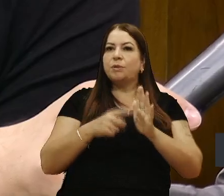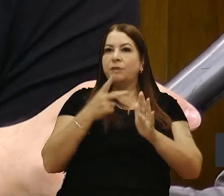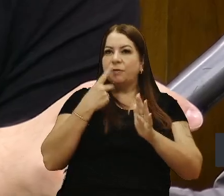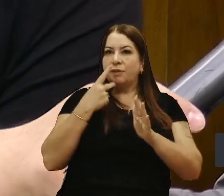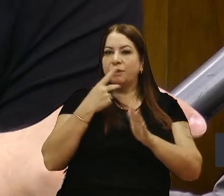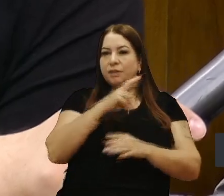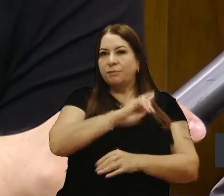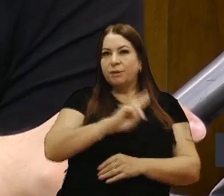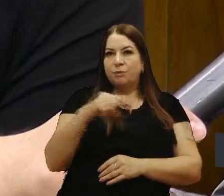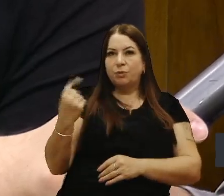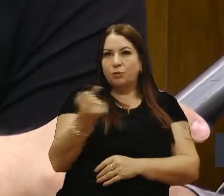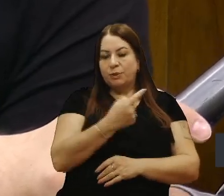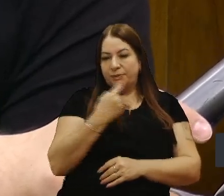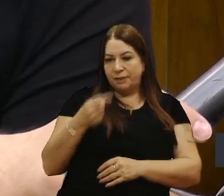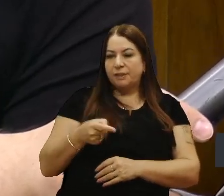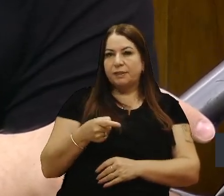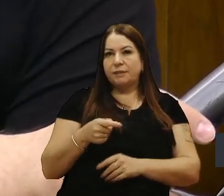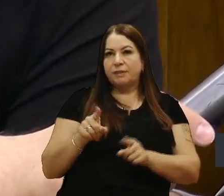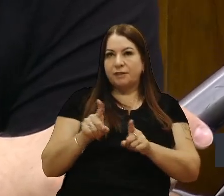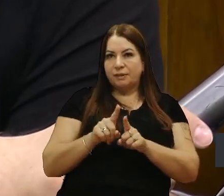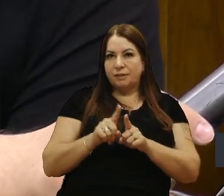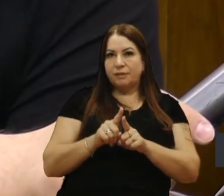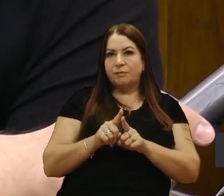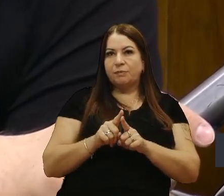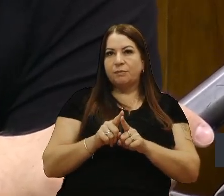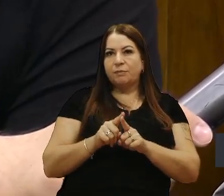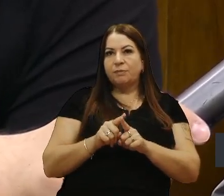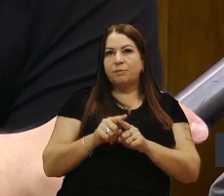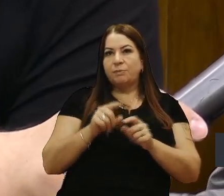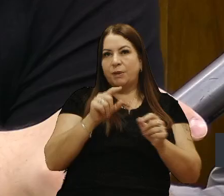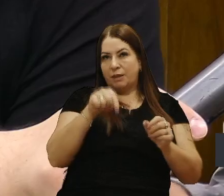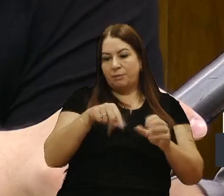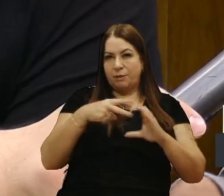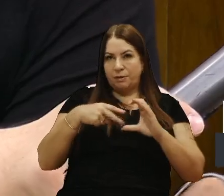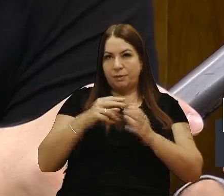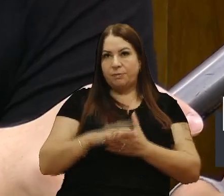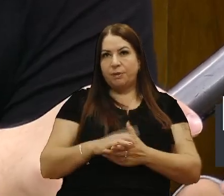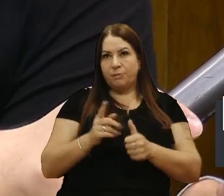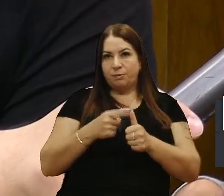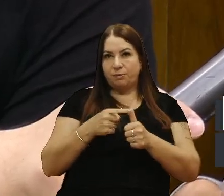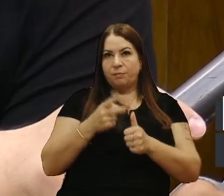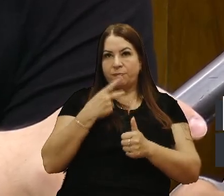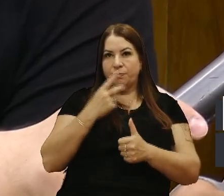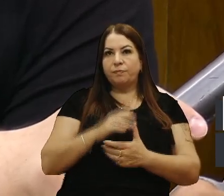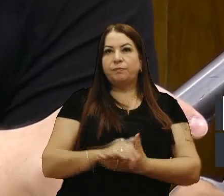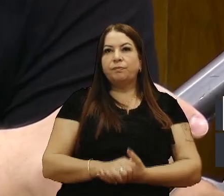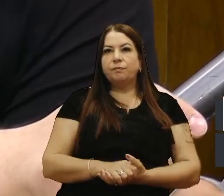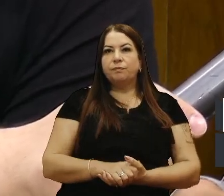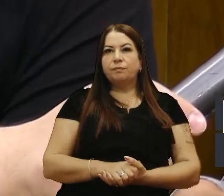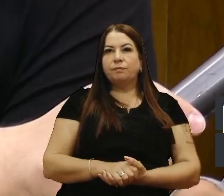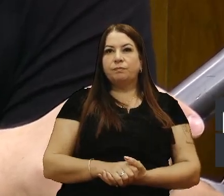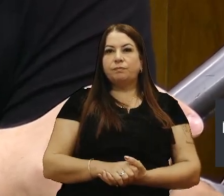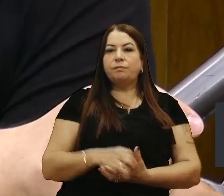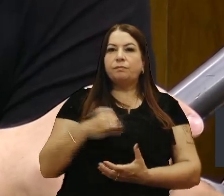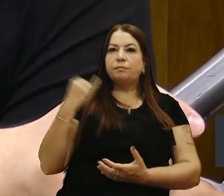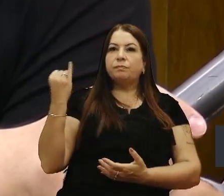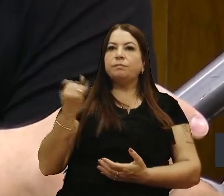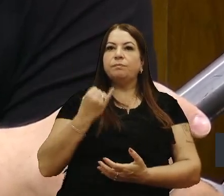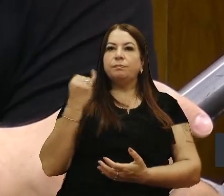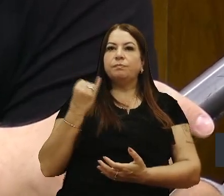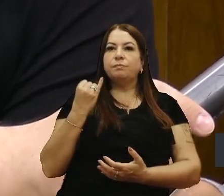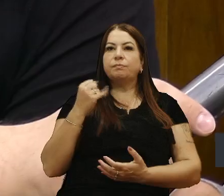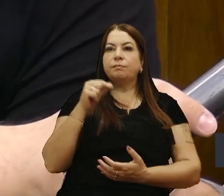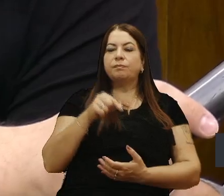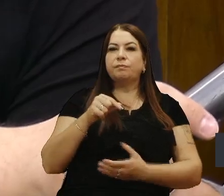palavra para todos vocês, inclusive o Poder Legislativo. Primeiro, eu quero falar a importância do